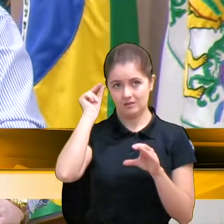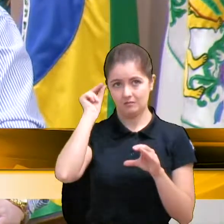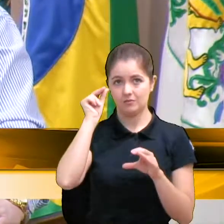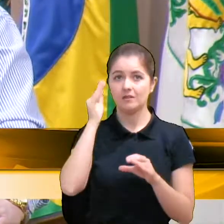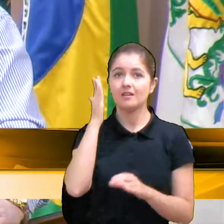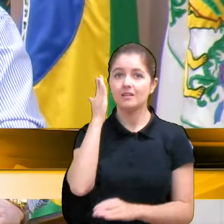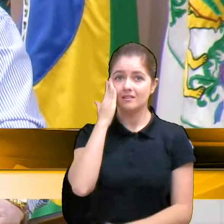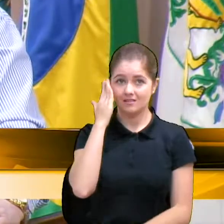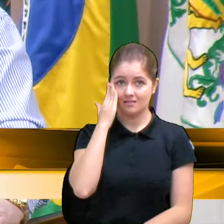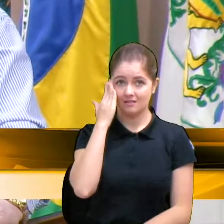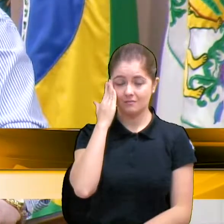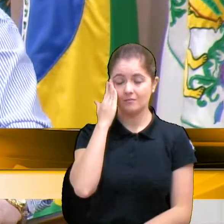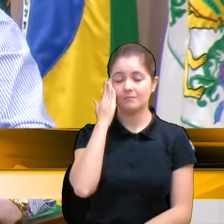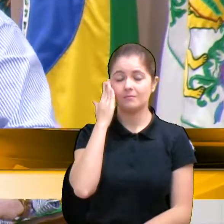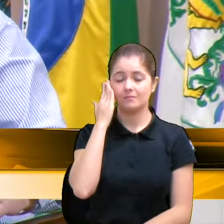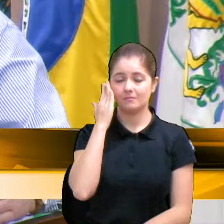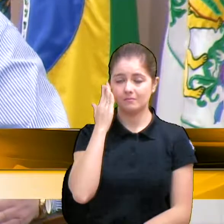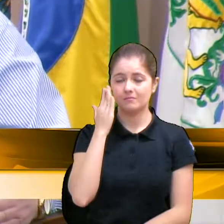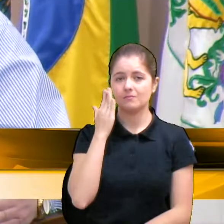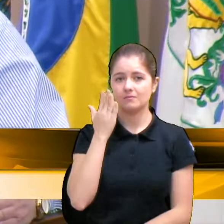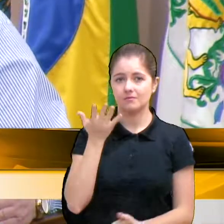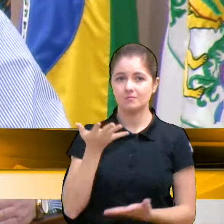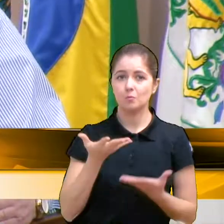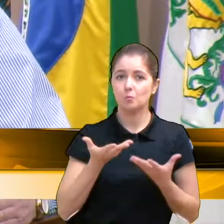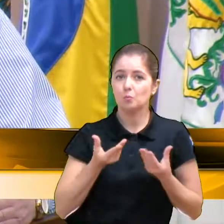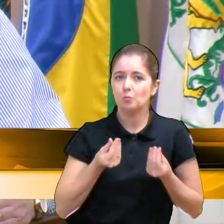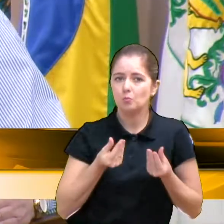Sabemos, efetivamente, que muitos destes